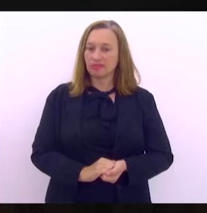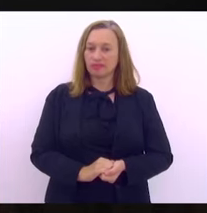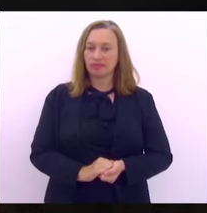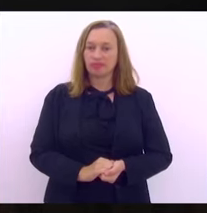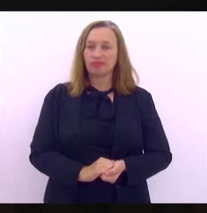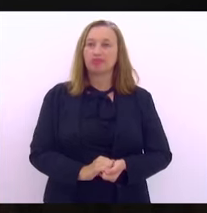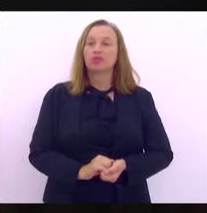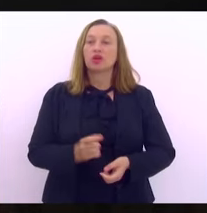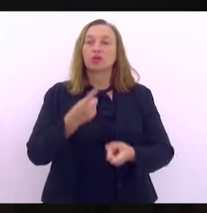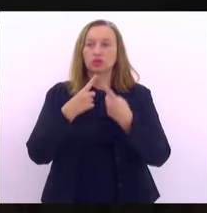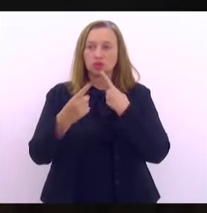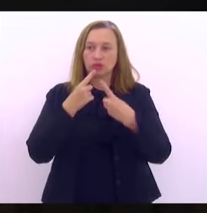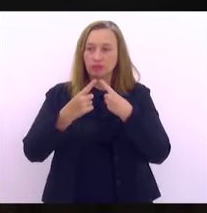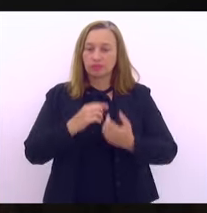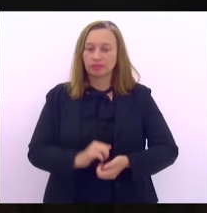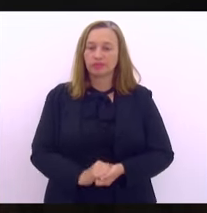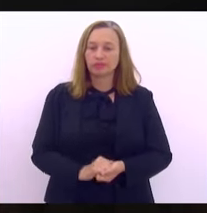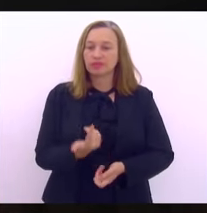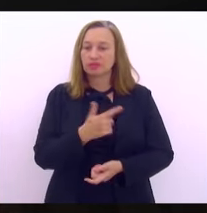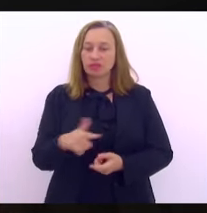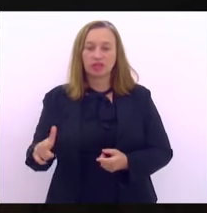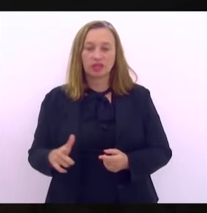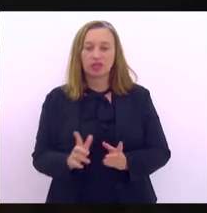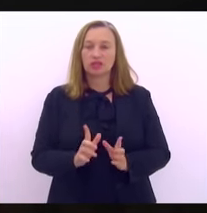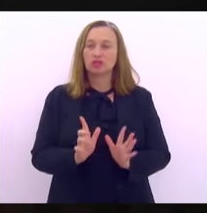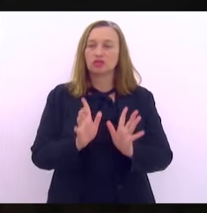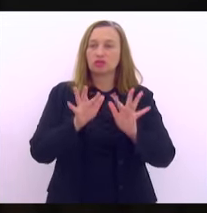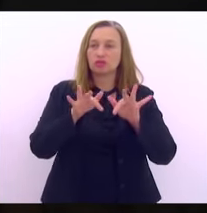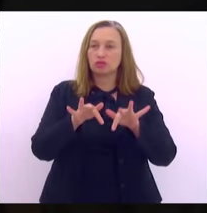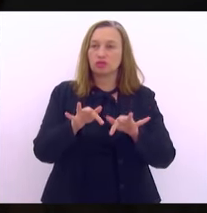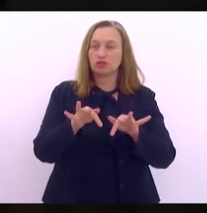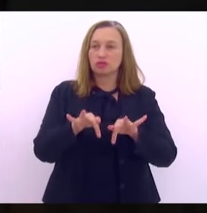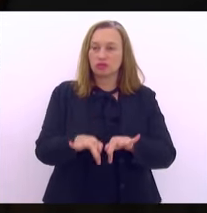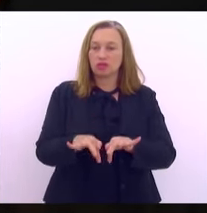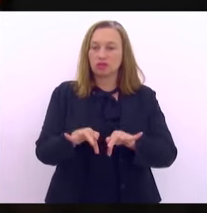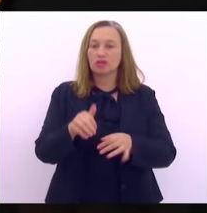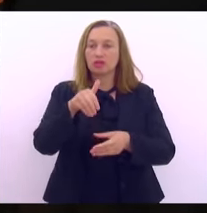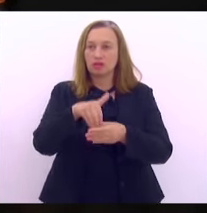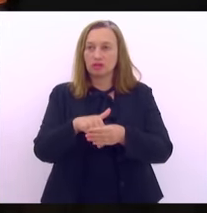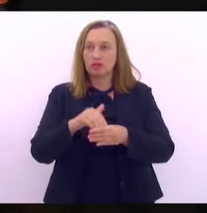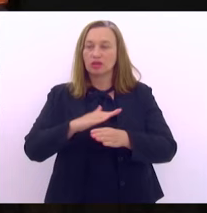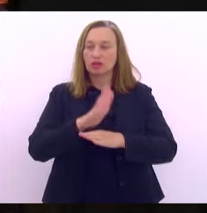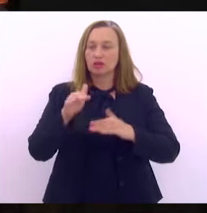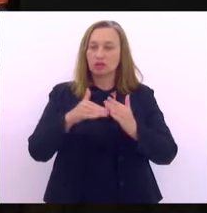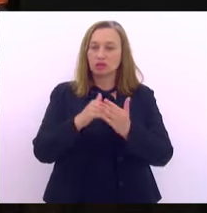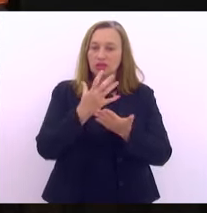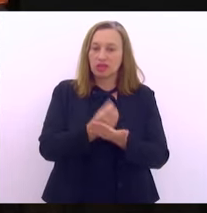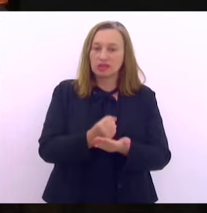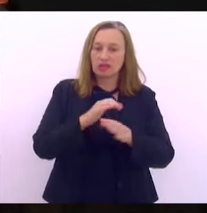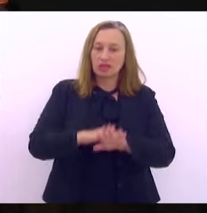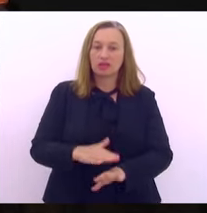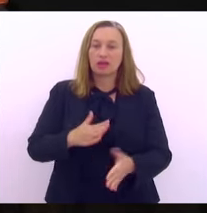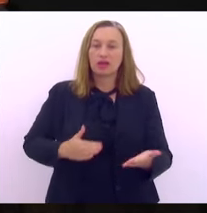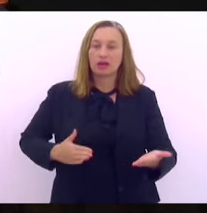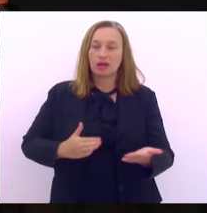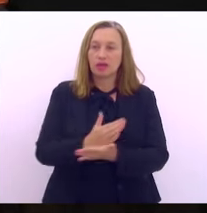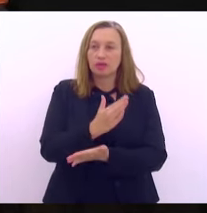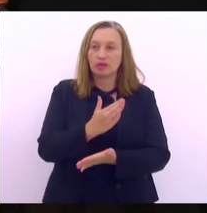É isso mesmo. Em discussão. Não havendo quem queira discutir, encerrada a discussão. Em votação. Os senhores que aprovam permaneçam como